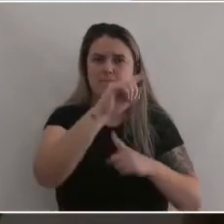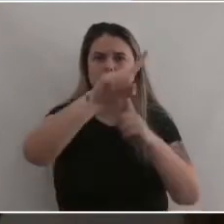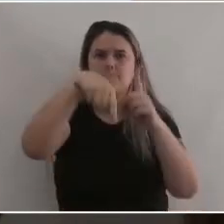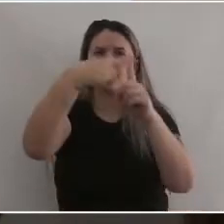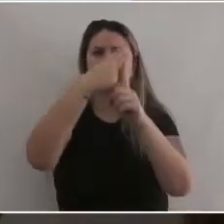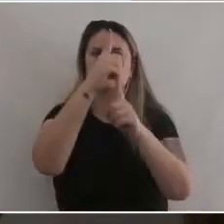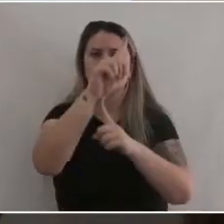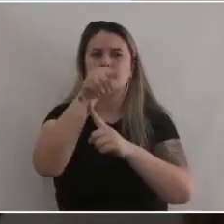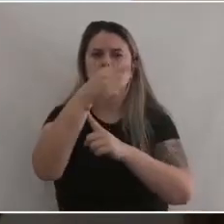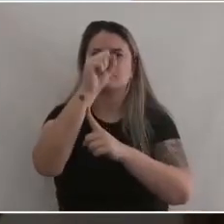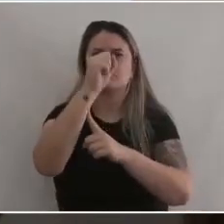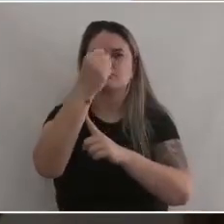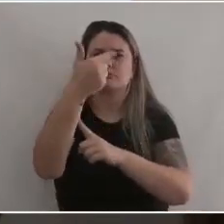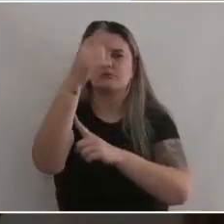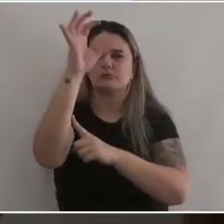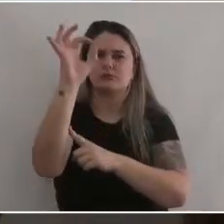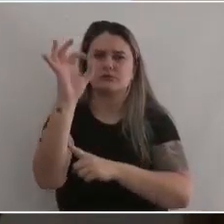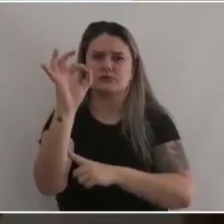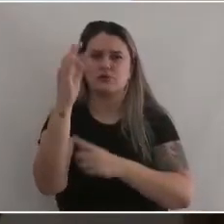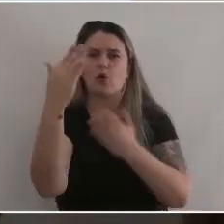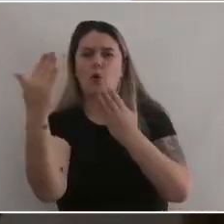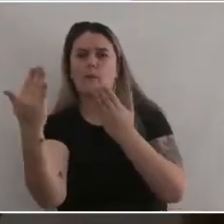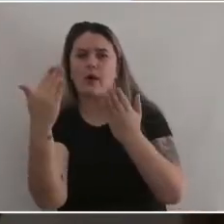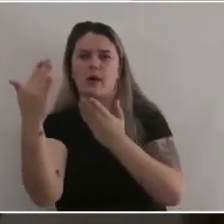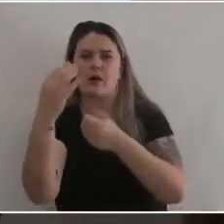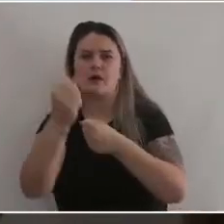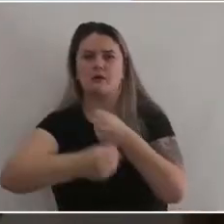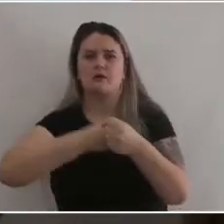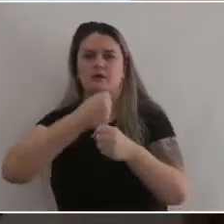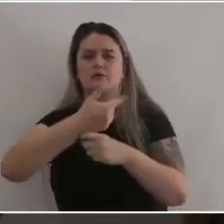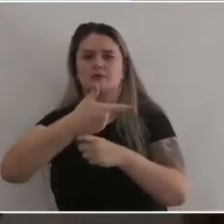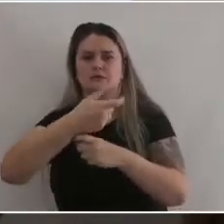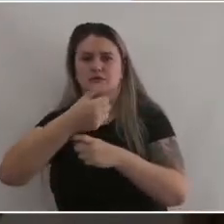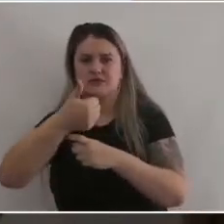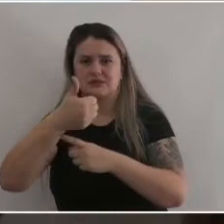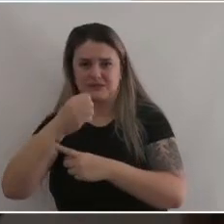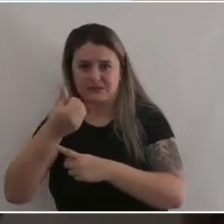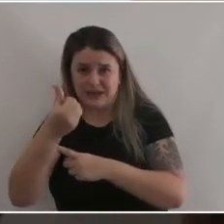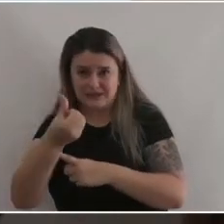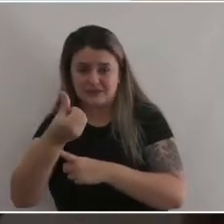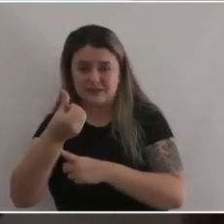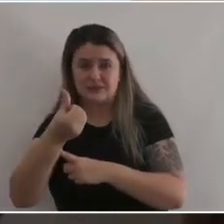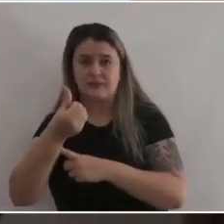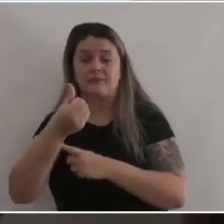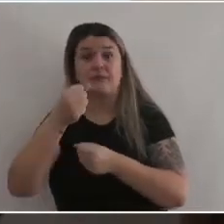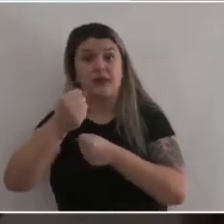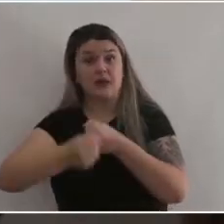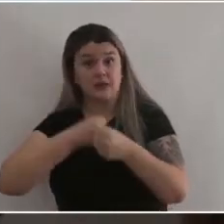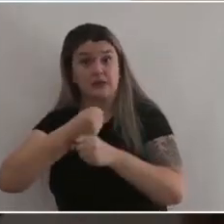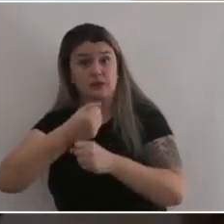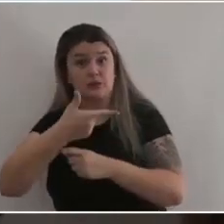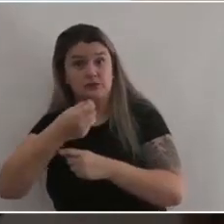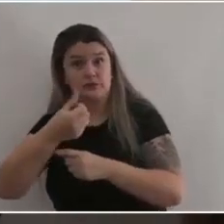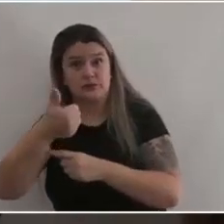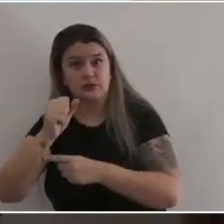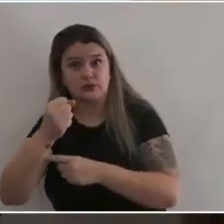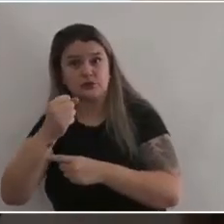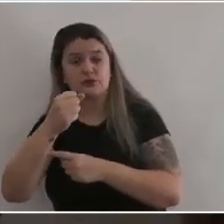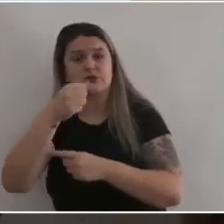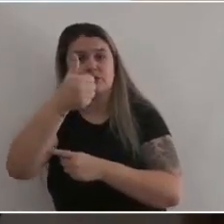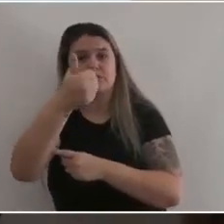de 1,82% comparada ao exercício de 2016. Em 2018, foram